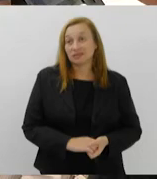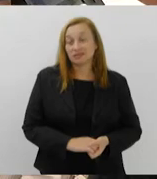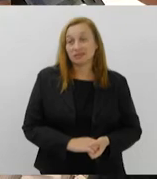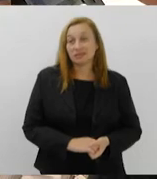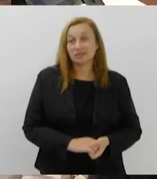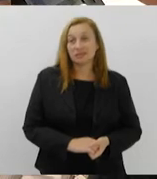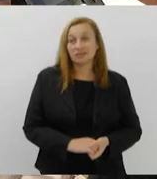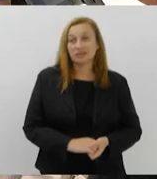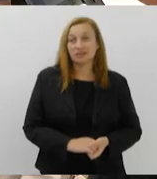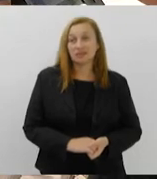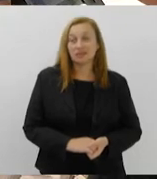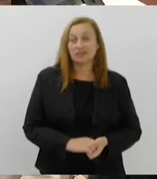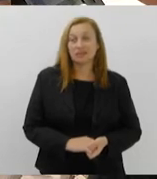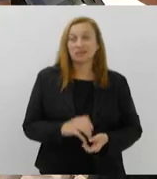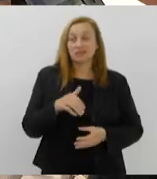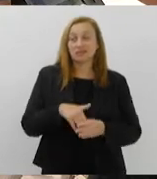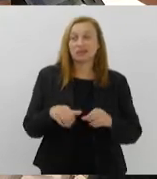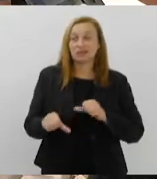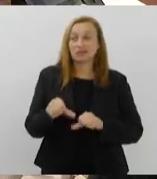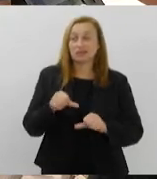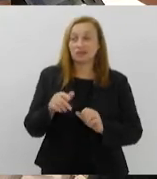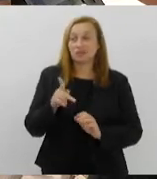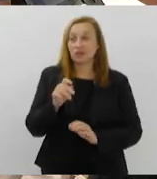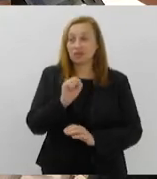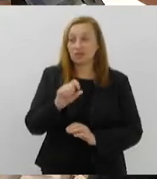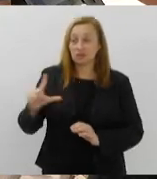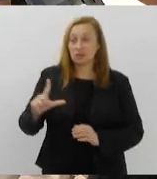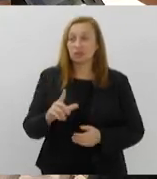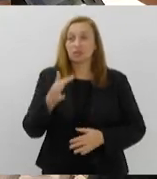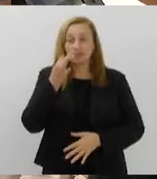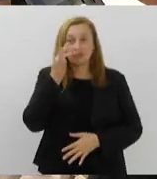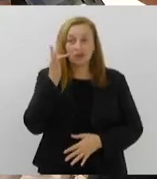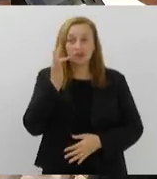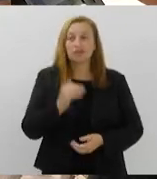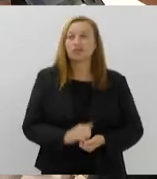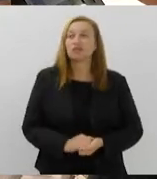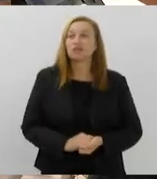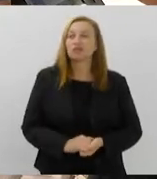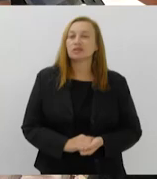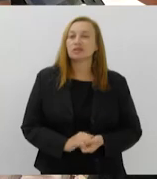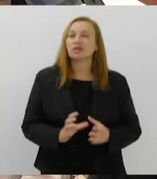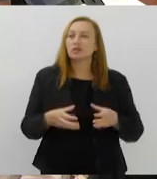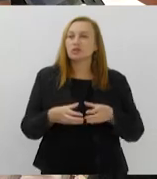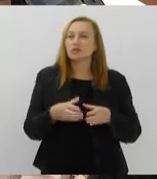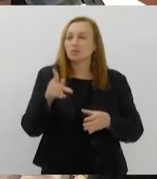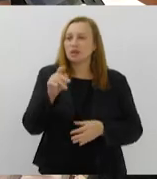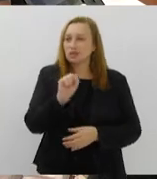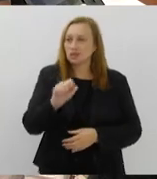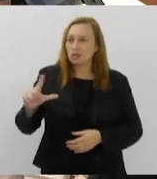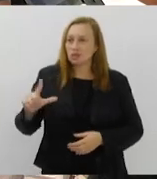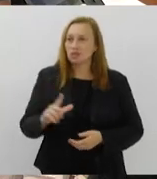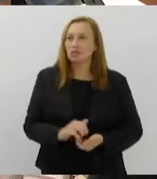Voto contrário, voto contrário do pessoal. De Flávio Serafini, a bancada do PSOL.